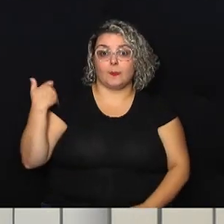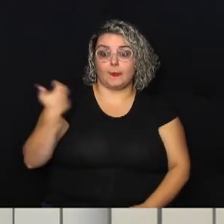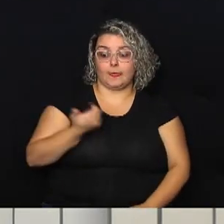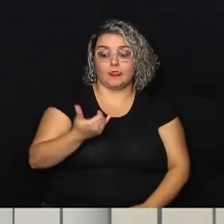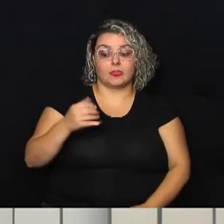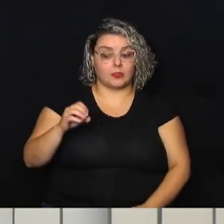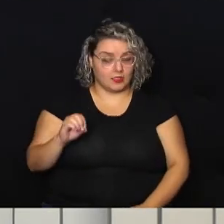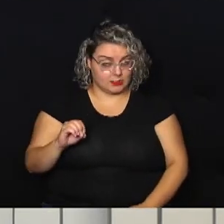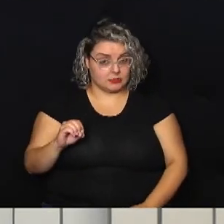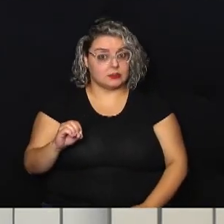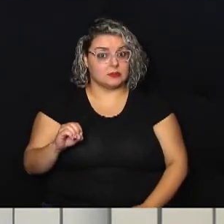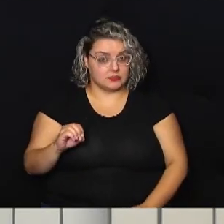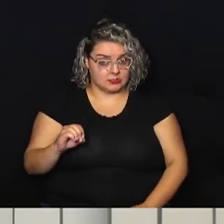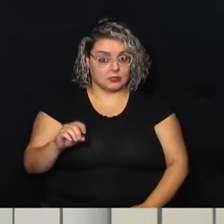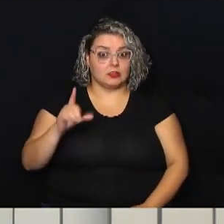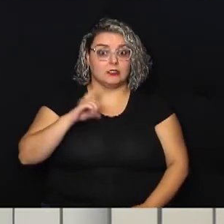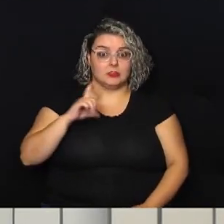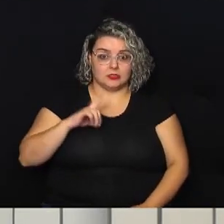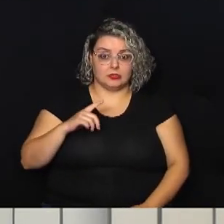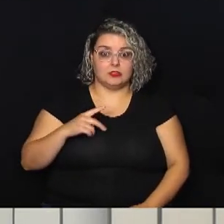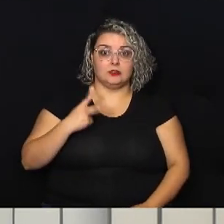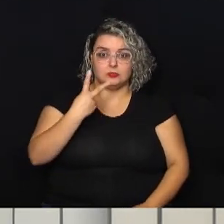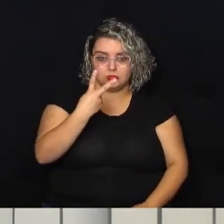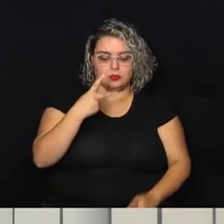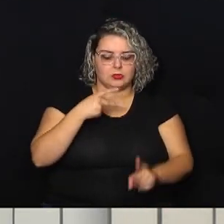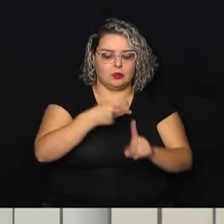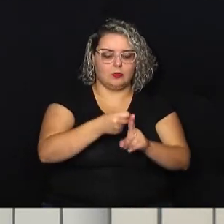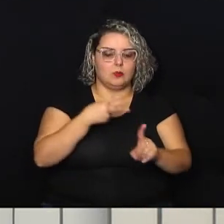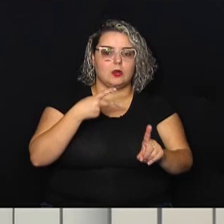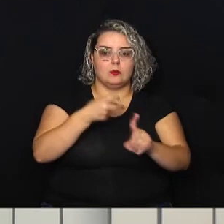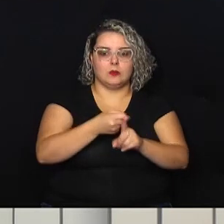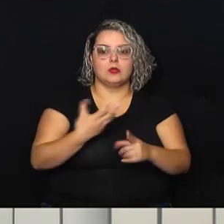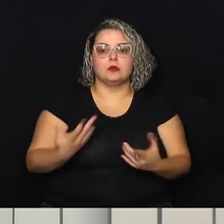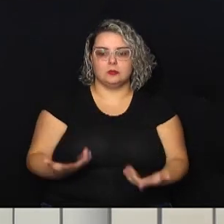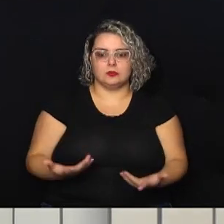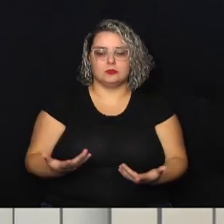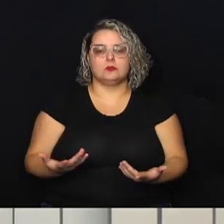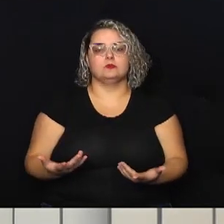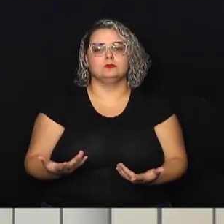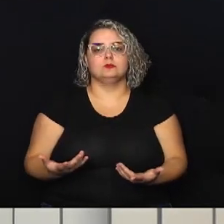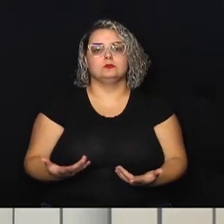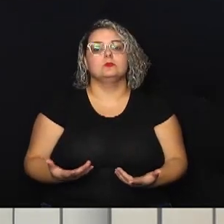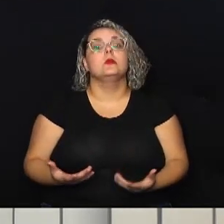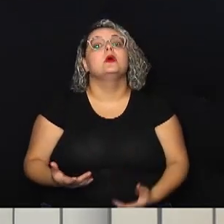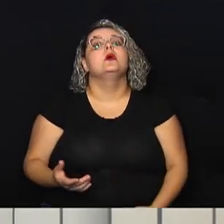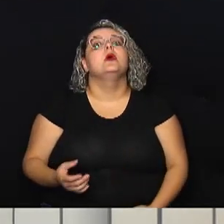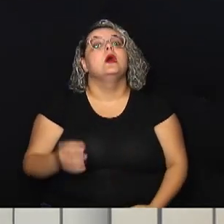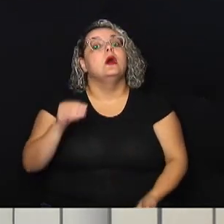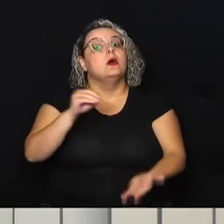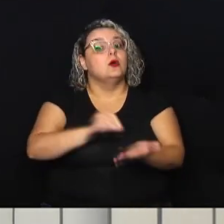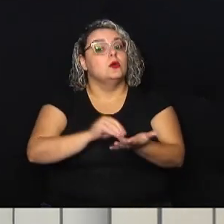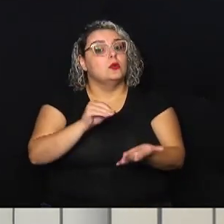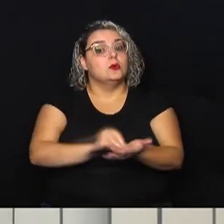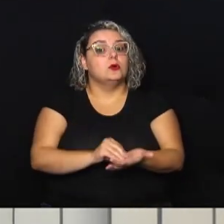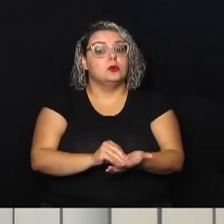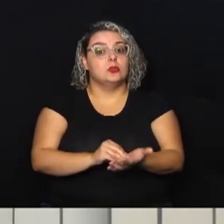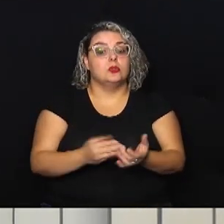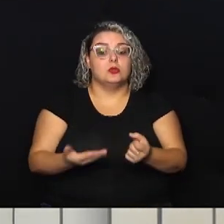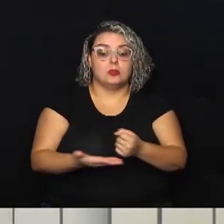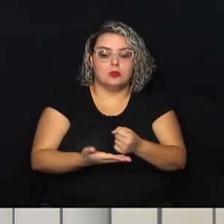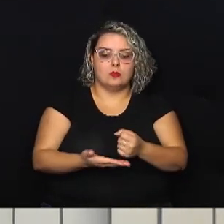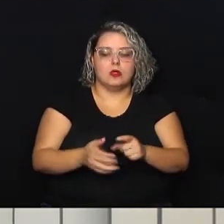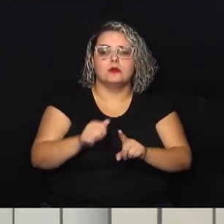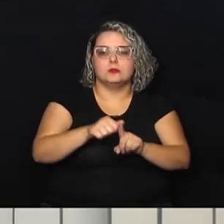60 anos que tenham tomado pelo menos 2 doses do esquema vacinal, sendo a última, no mínimo, há 4